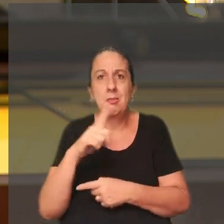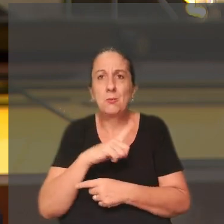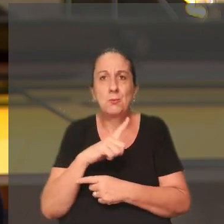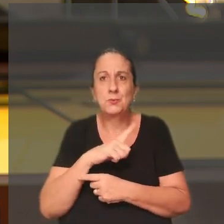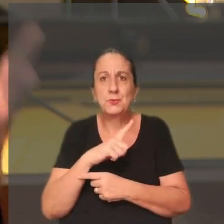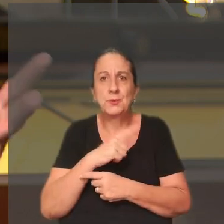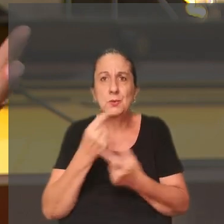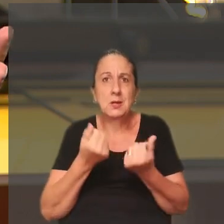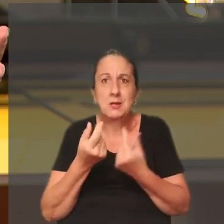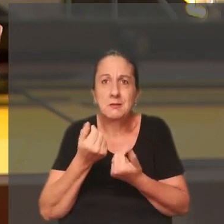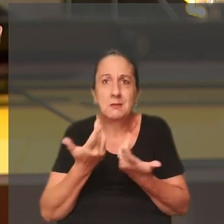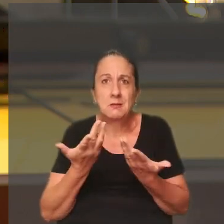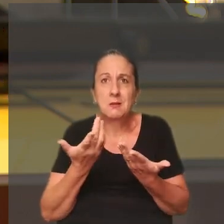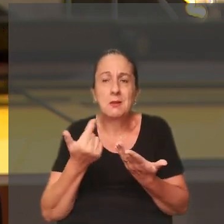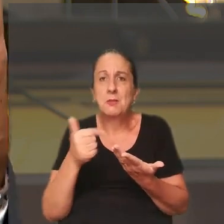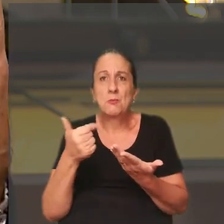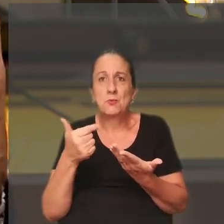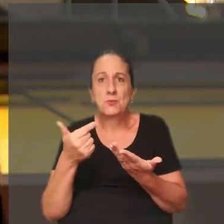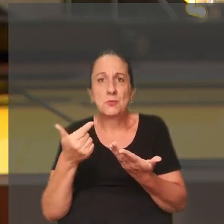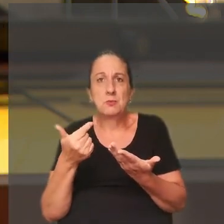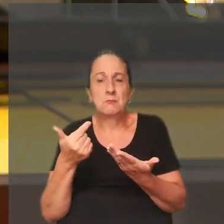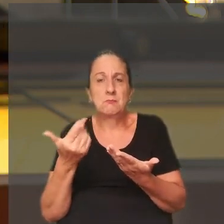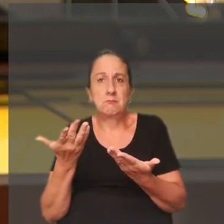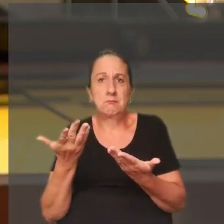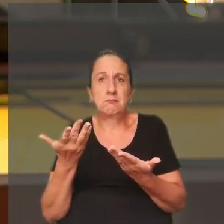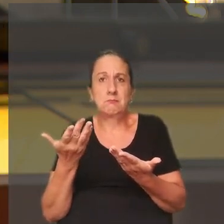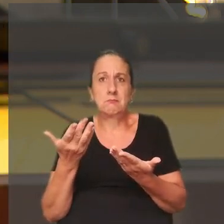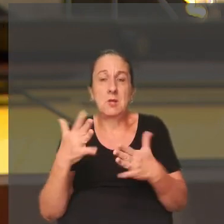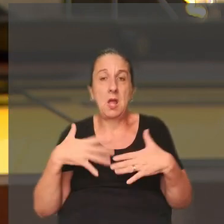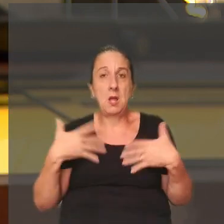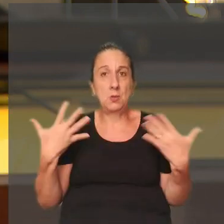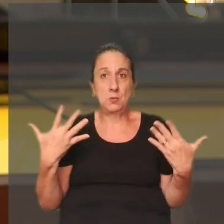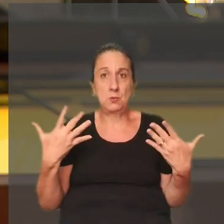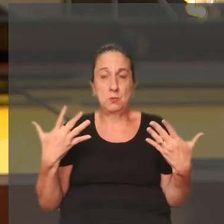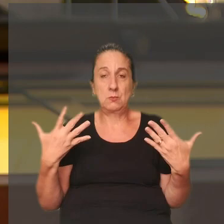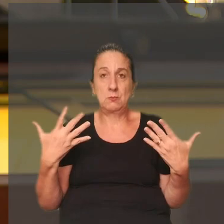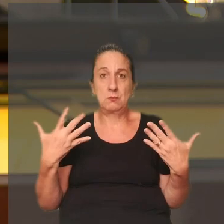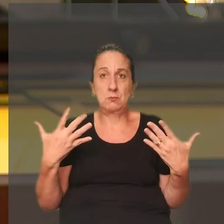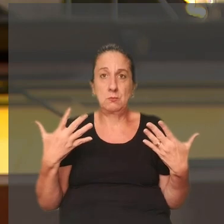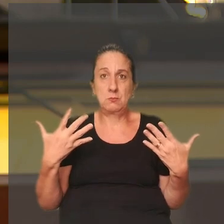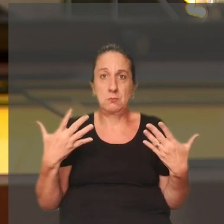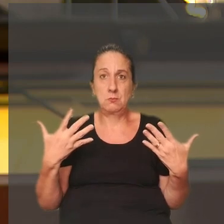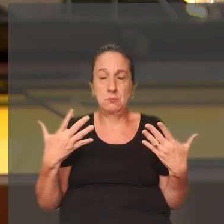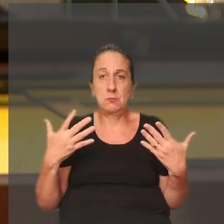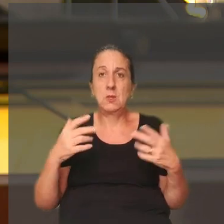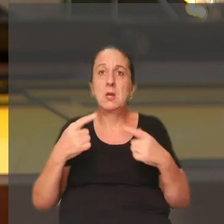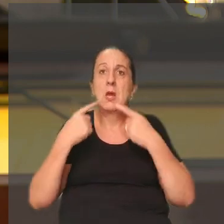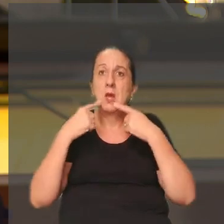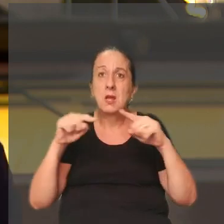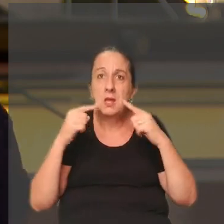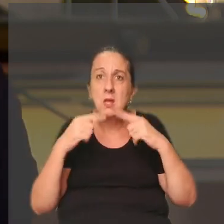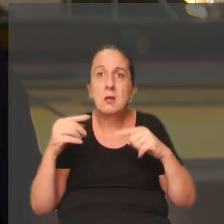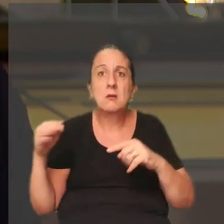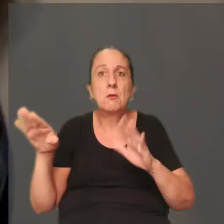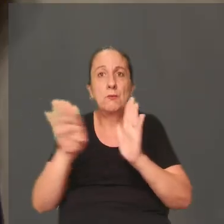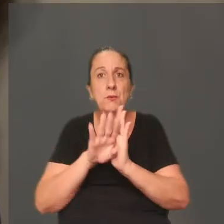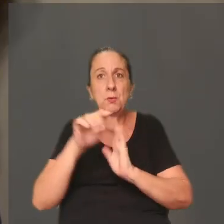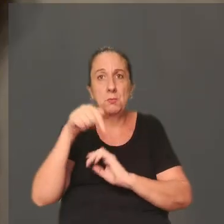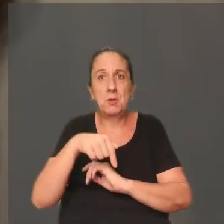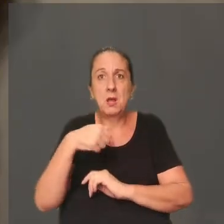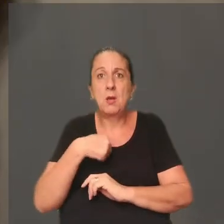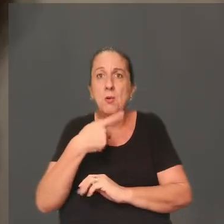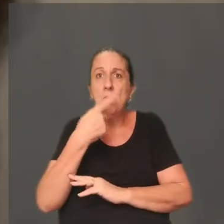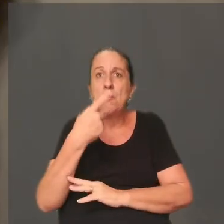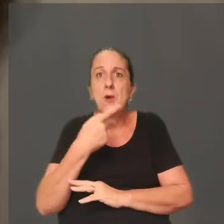porque eles não tinham receita, eles perderam a receita, ficaram atônitos. E as queixas vinham para